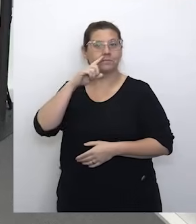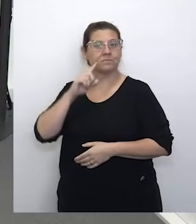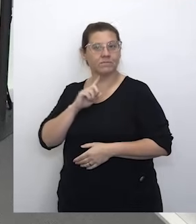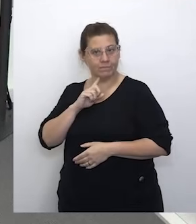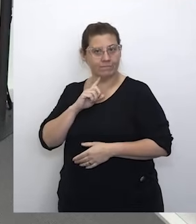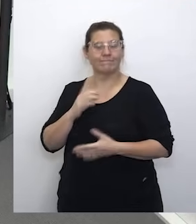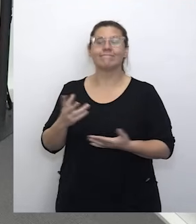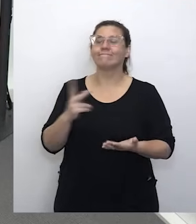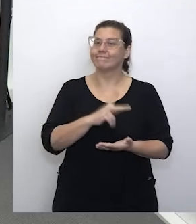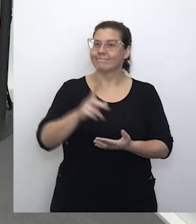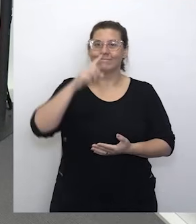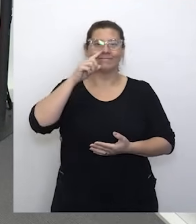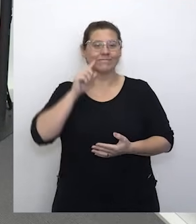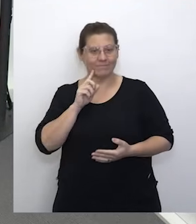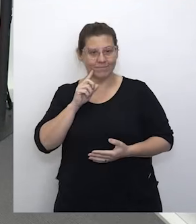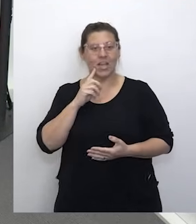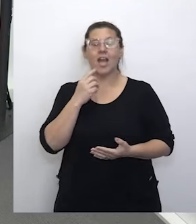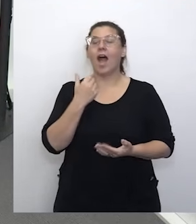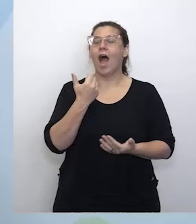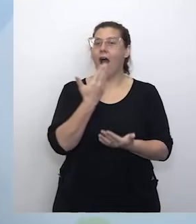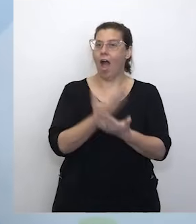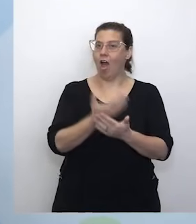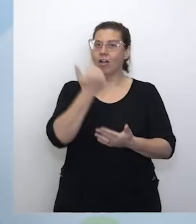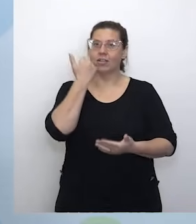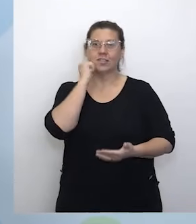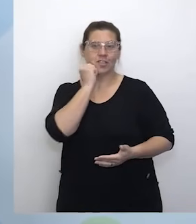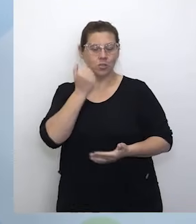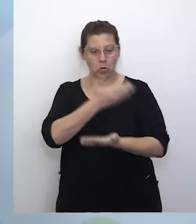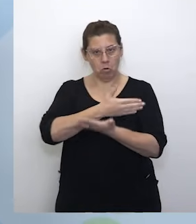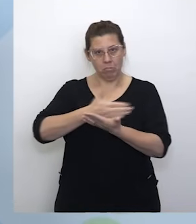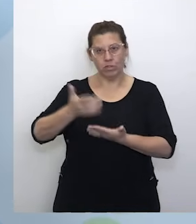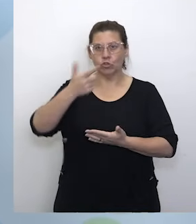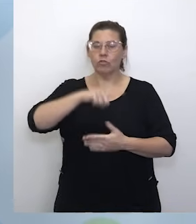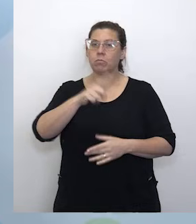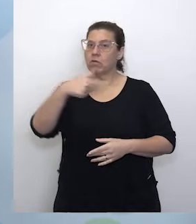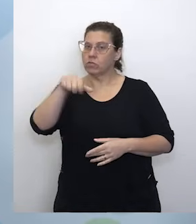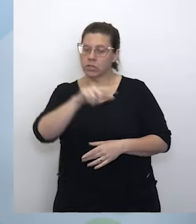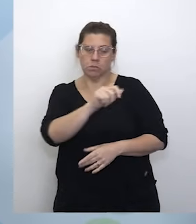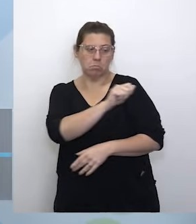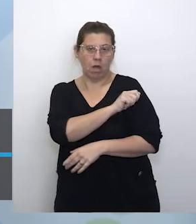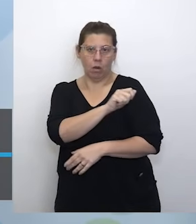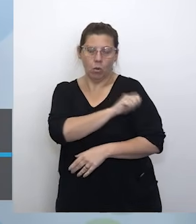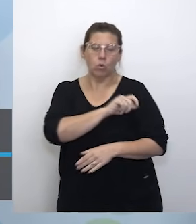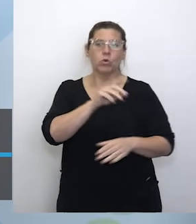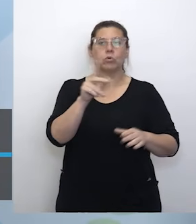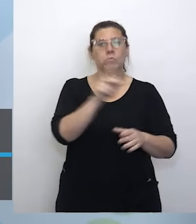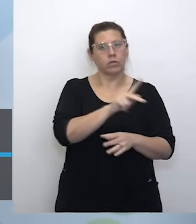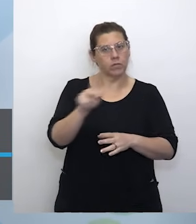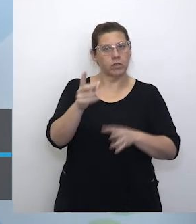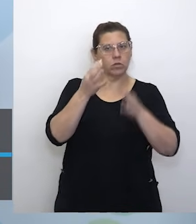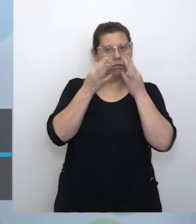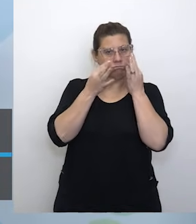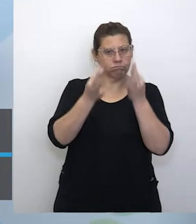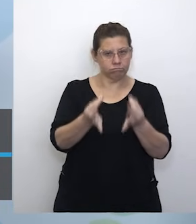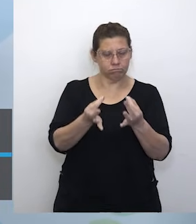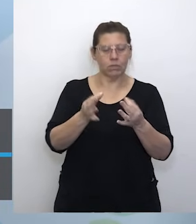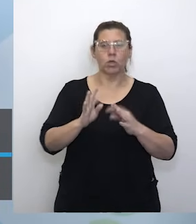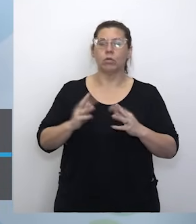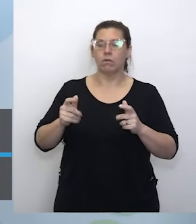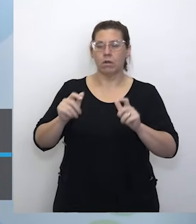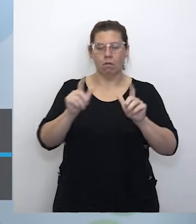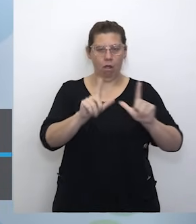aí, estamos aqui para mais uma aula de ciências, começando aí para vocês, professores, alunos que estão nos acompanhando nas diversas formas de tela,